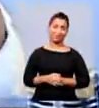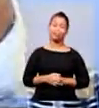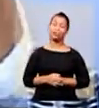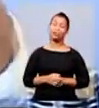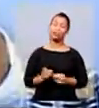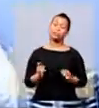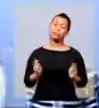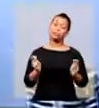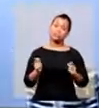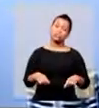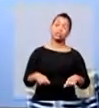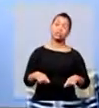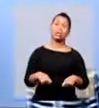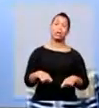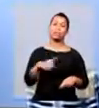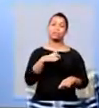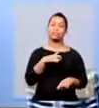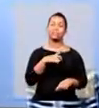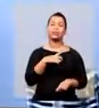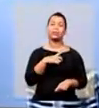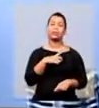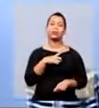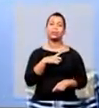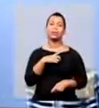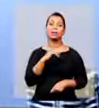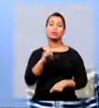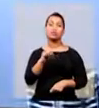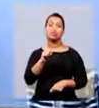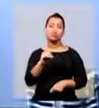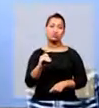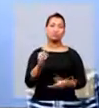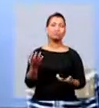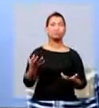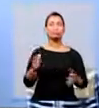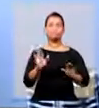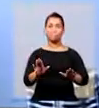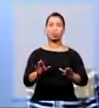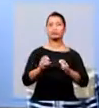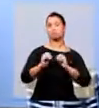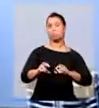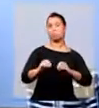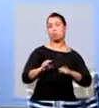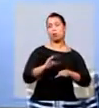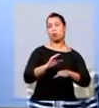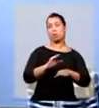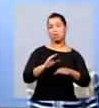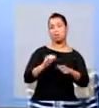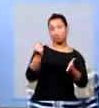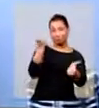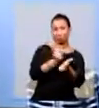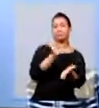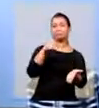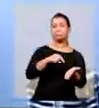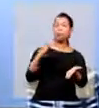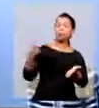um ISO, né? Mas seria uma qualificação e todos saberem que aquele estabelecimento é totalmente